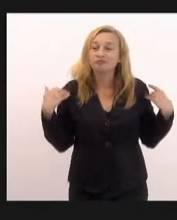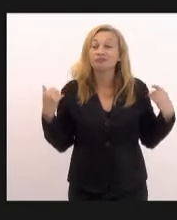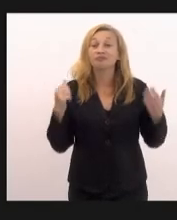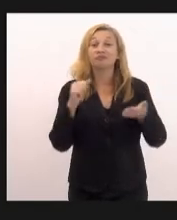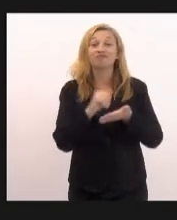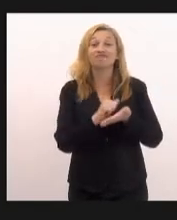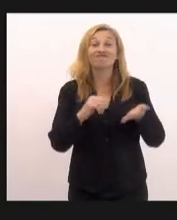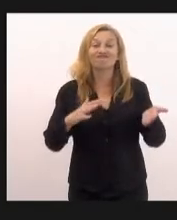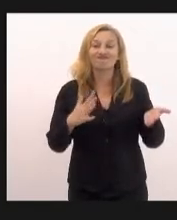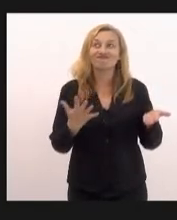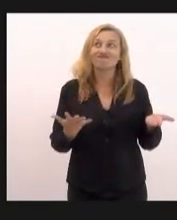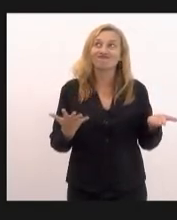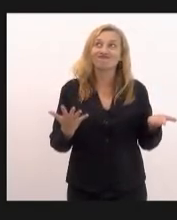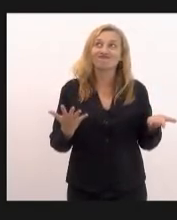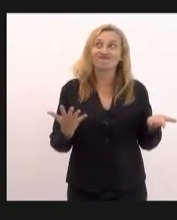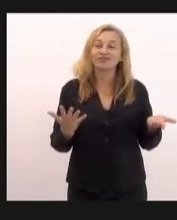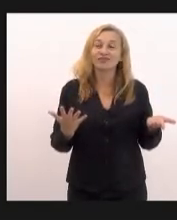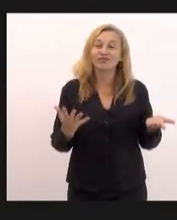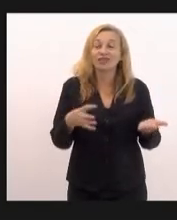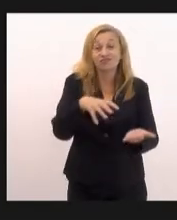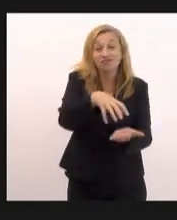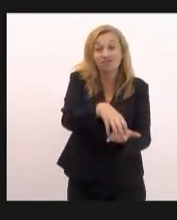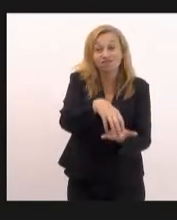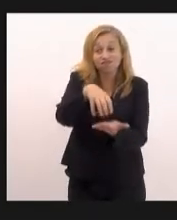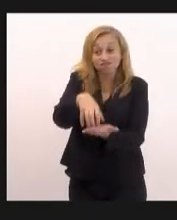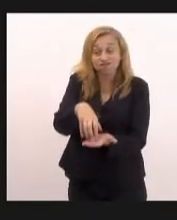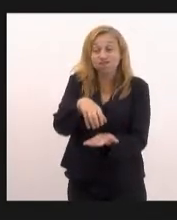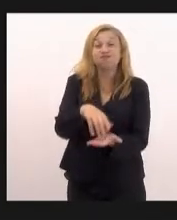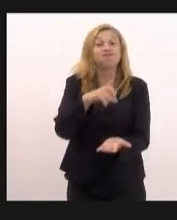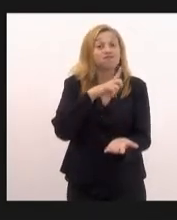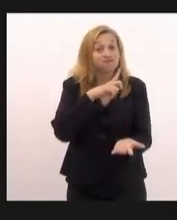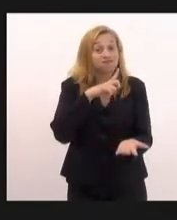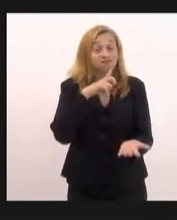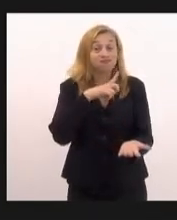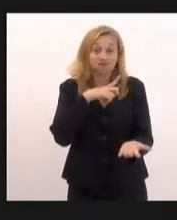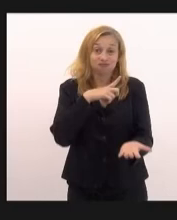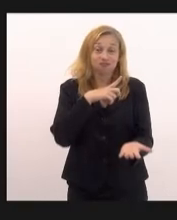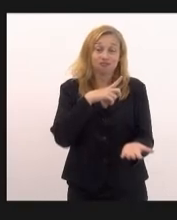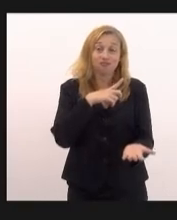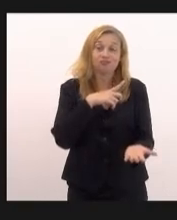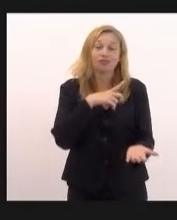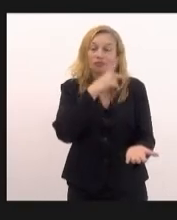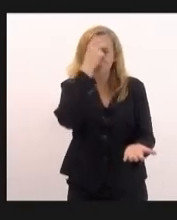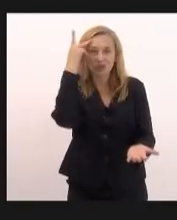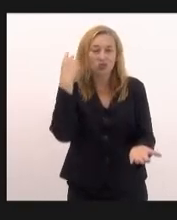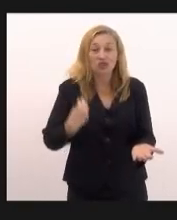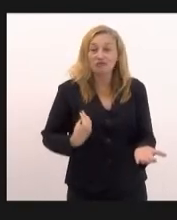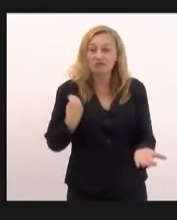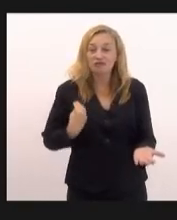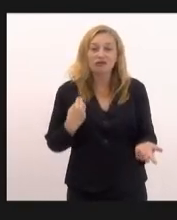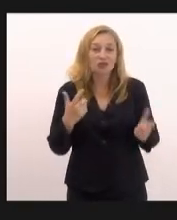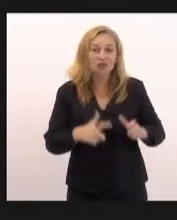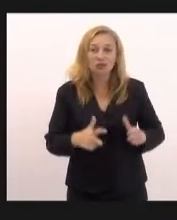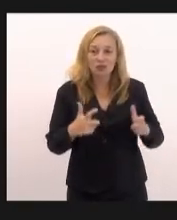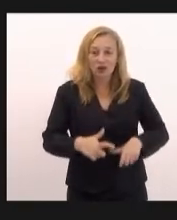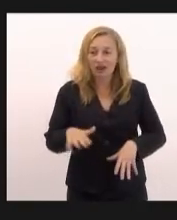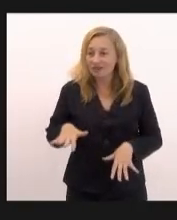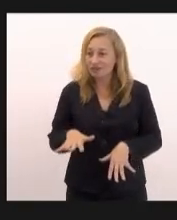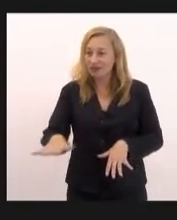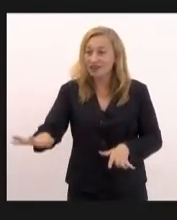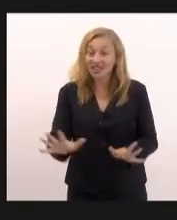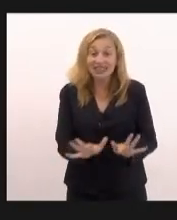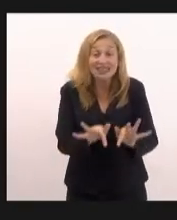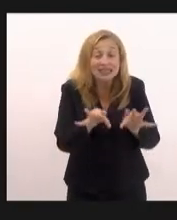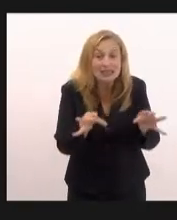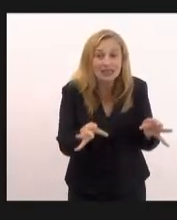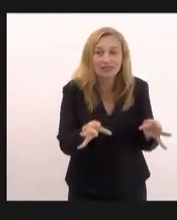atividades que esses centros proporcionam para todos os moradores de comunidades simples,